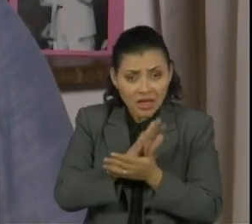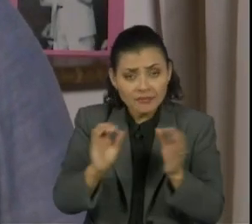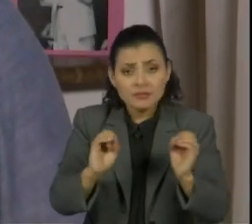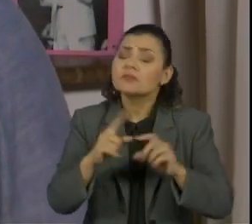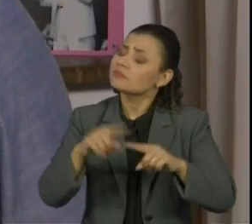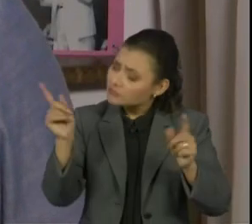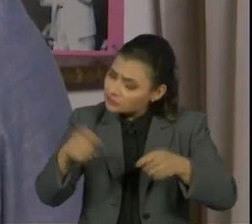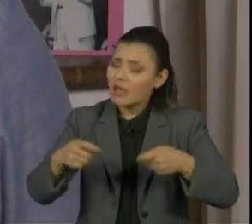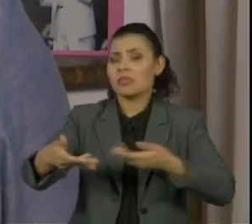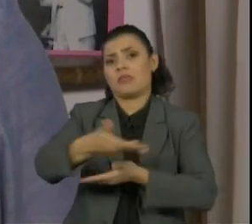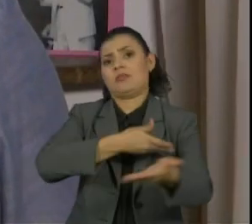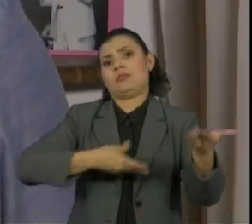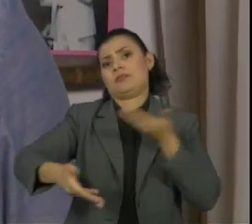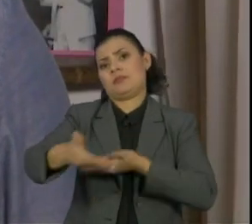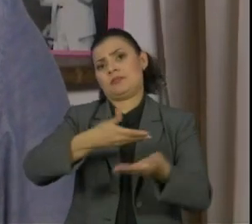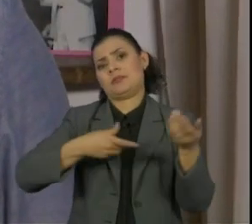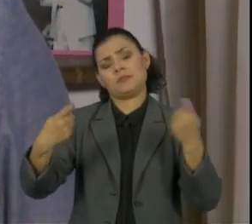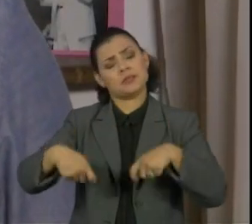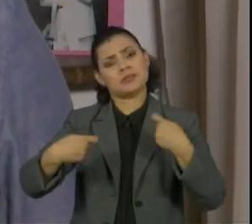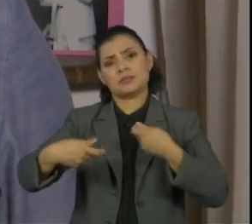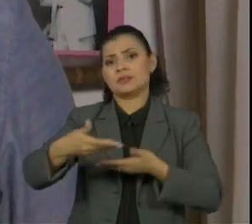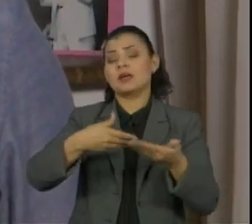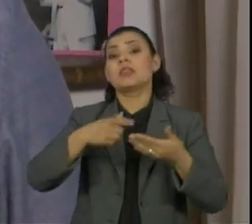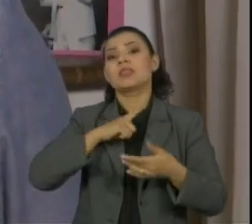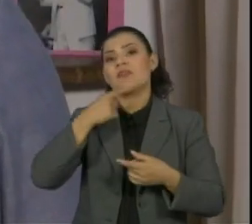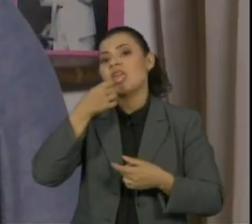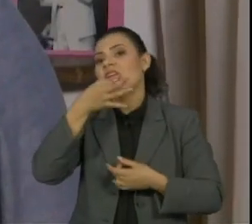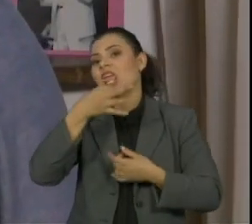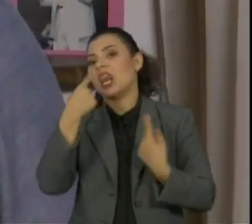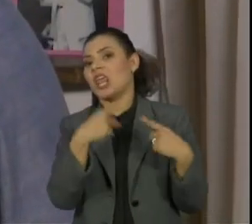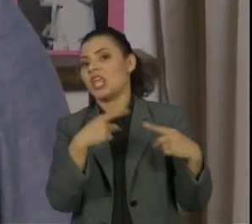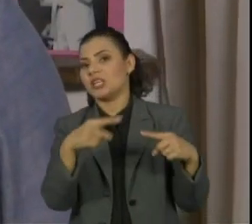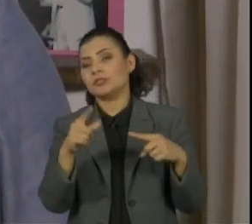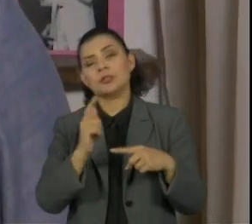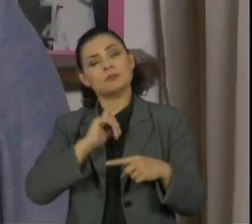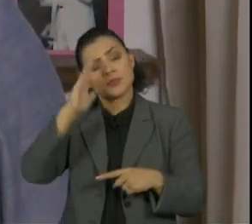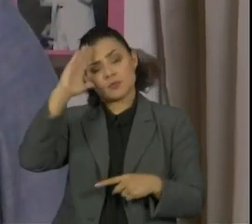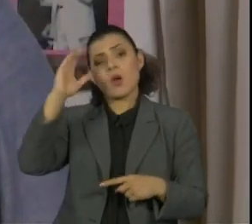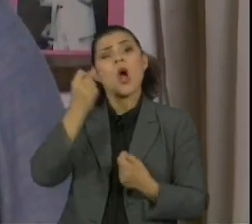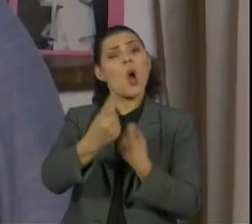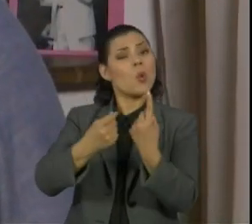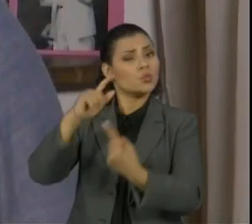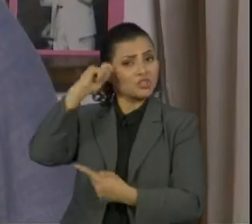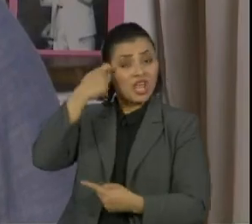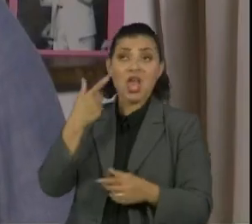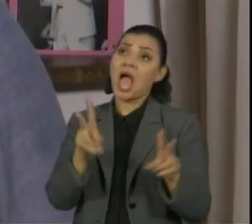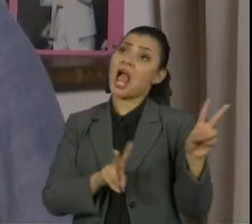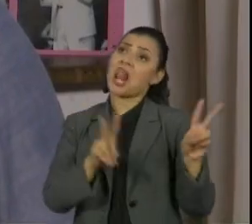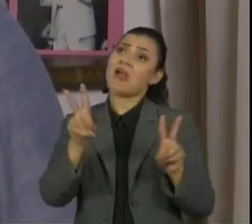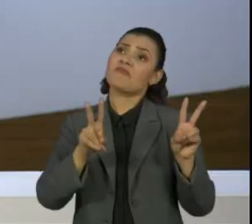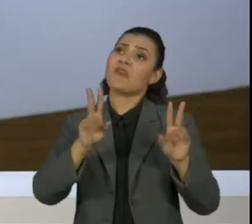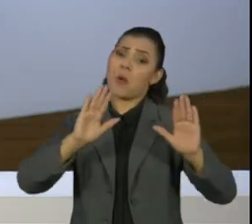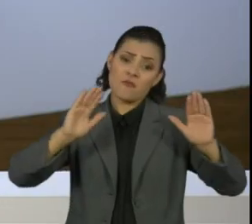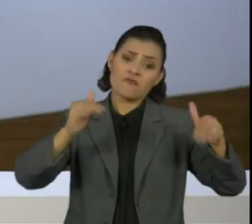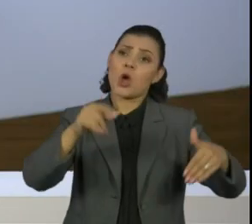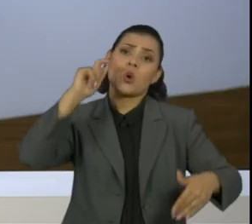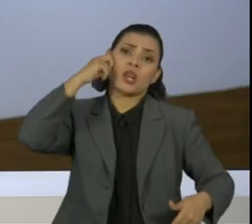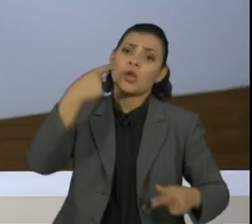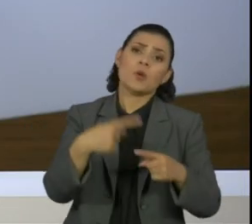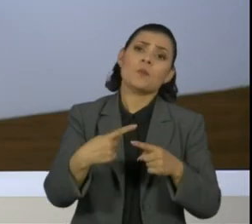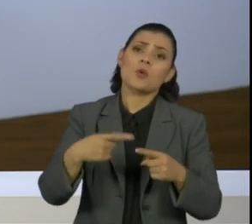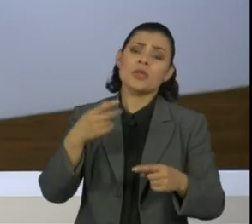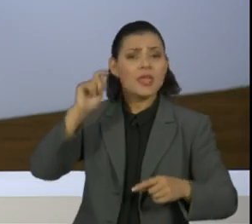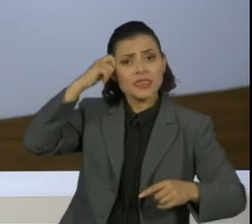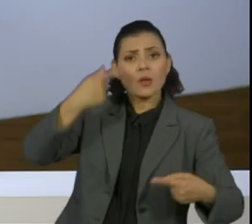a sua observação faz sentido, a gente recebeu algumas críticas, principalmente de alguns negros, dizendo, pô, o carnaval é um espaço tão negro, por que que vocês não têm um